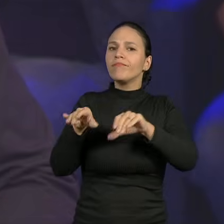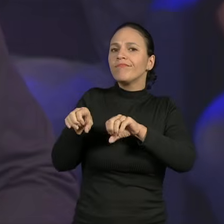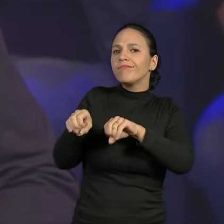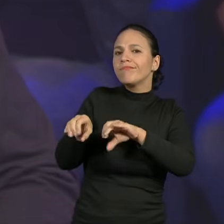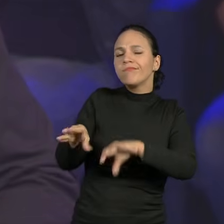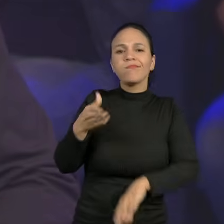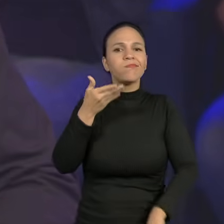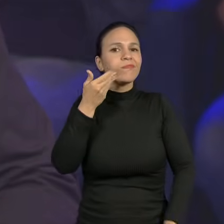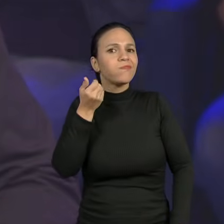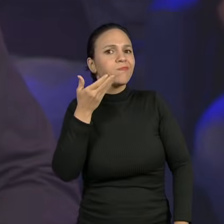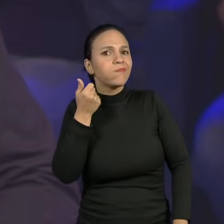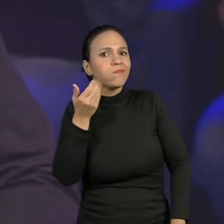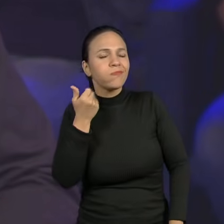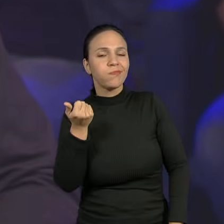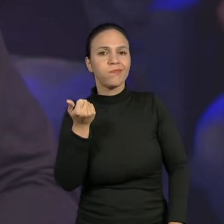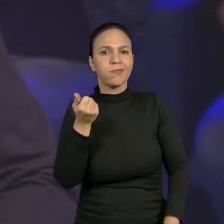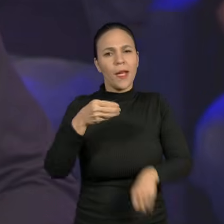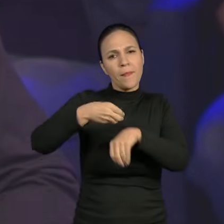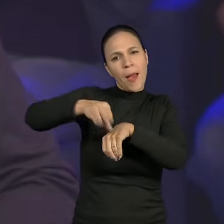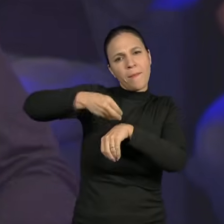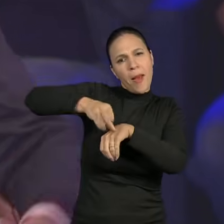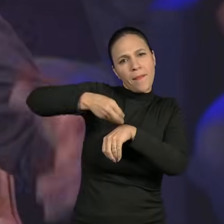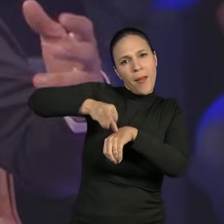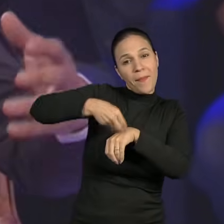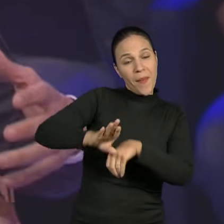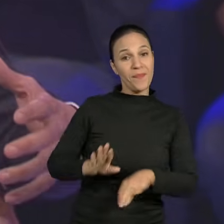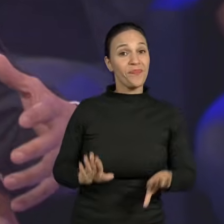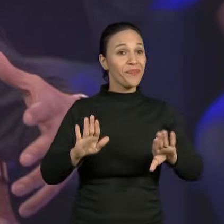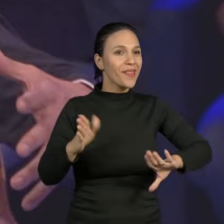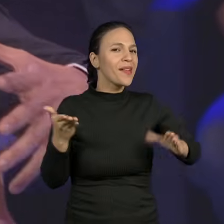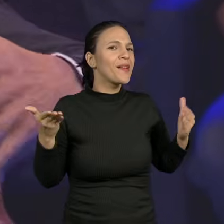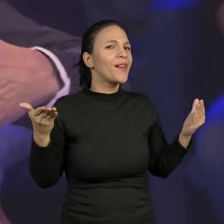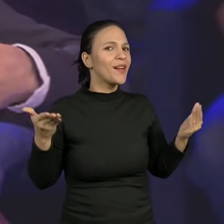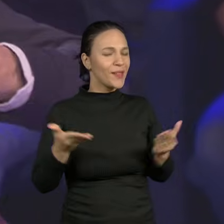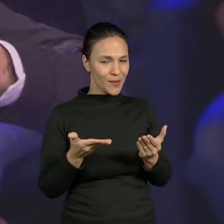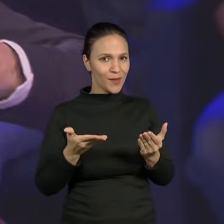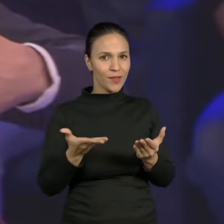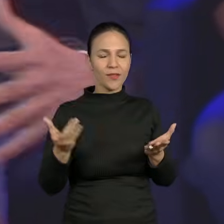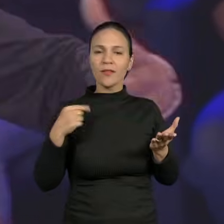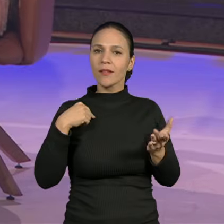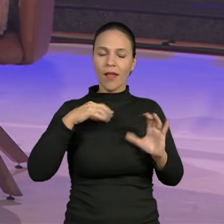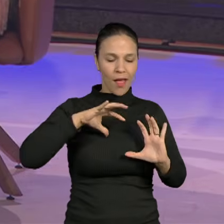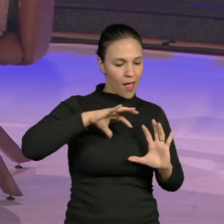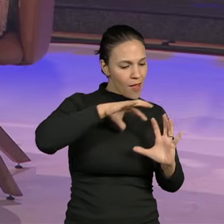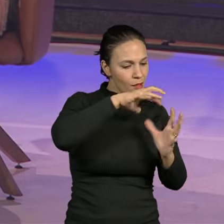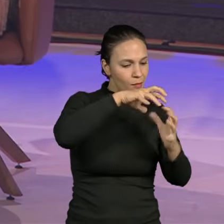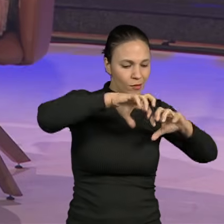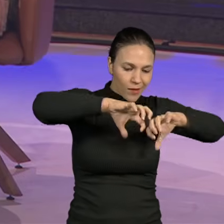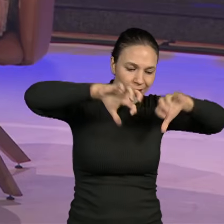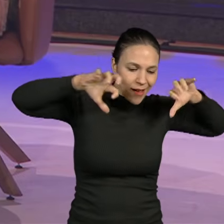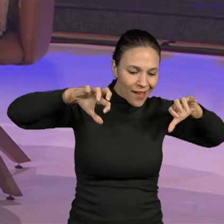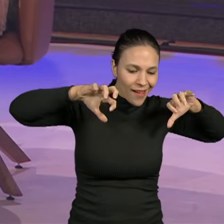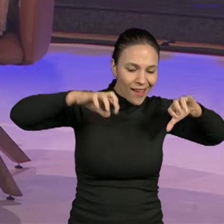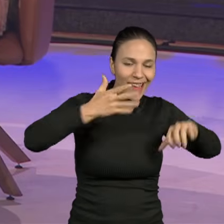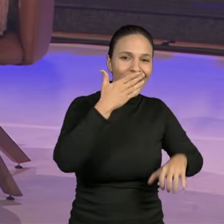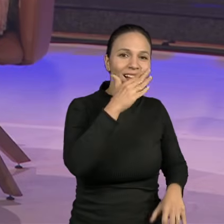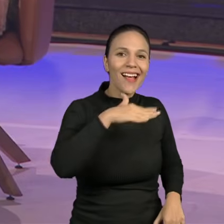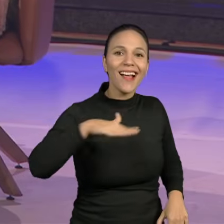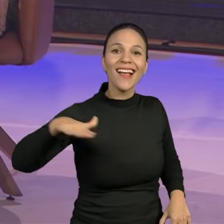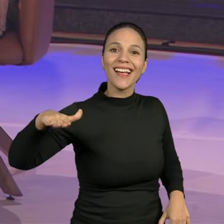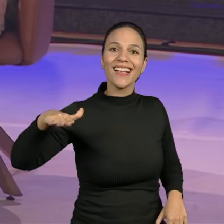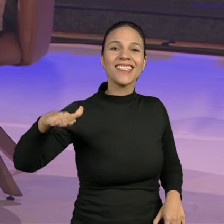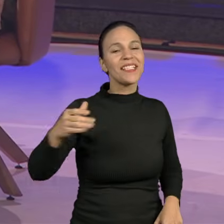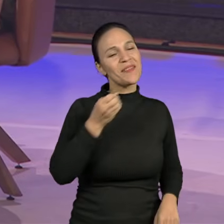ensinamento, aprendizado, saberes. E hoje a gente vai para o mundo das infâncias, da criança. Seja